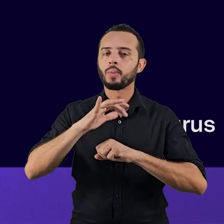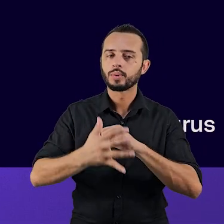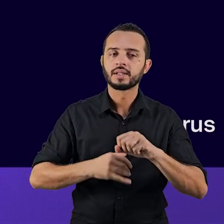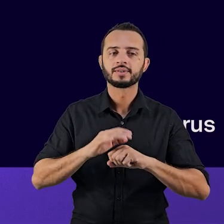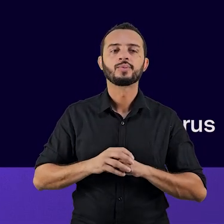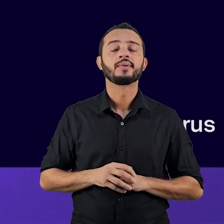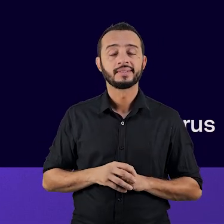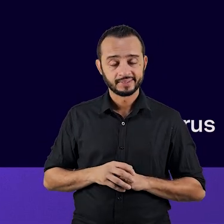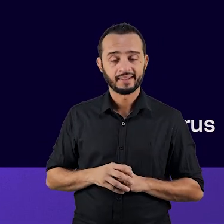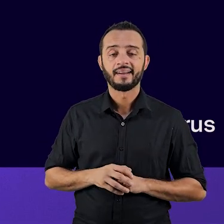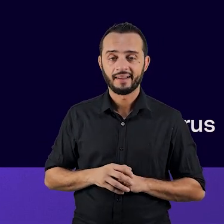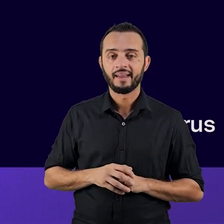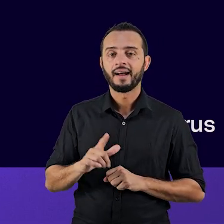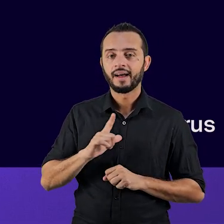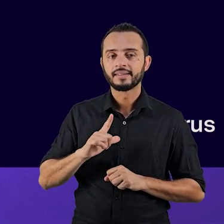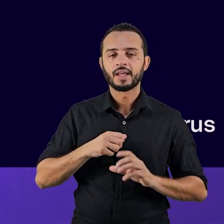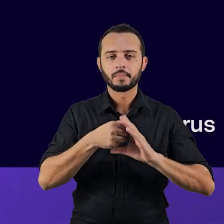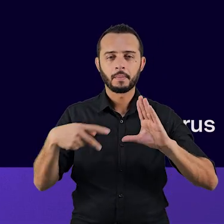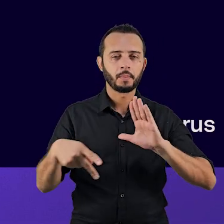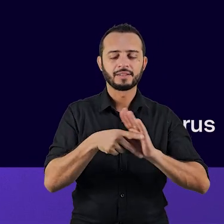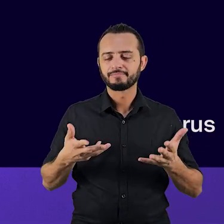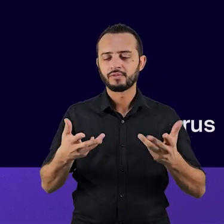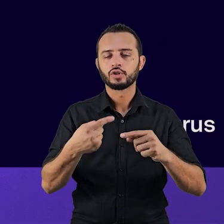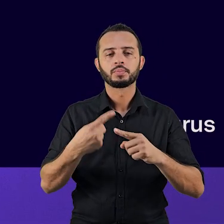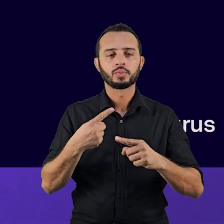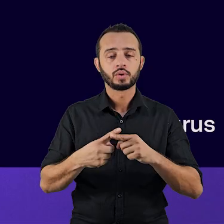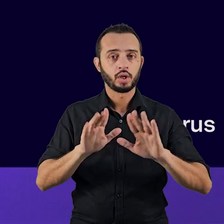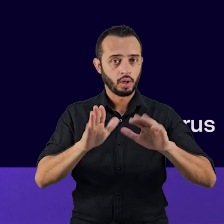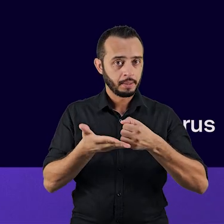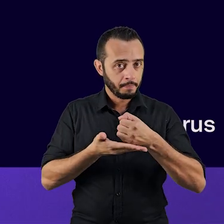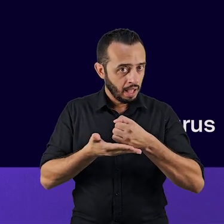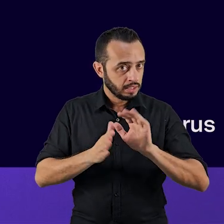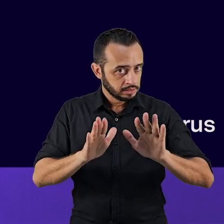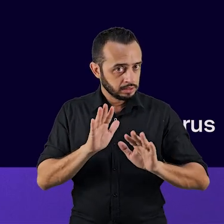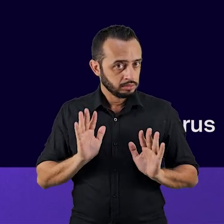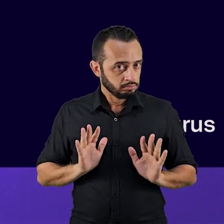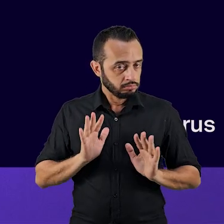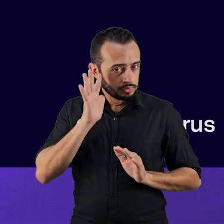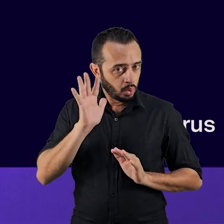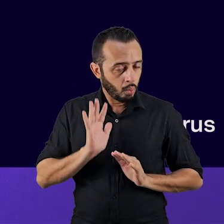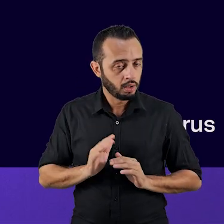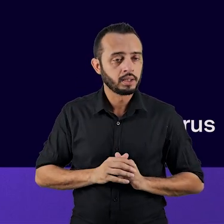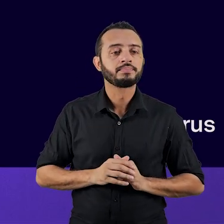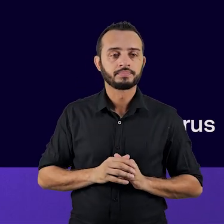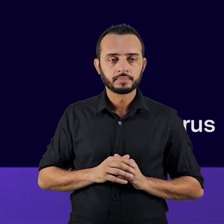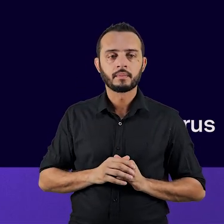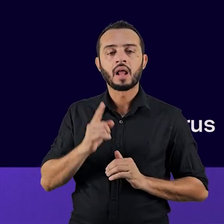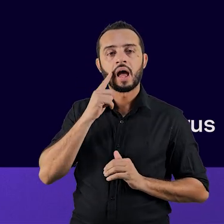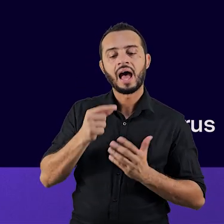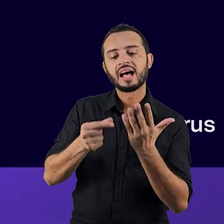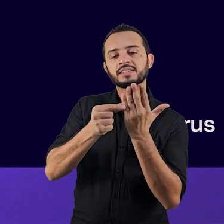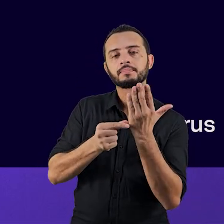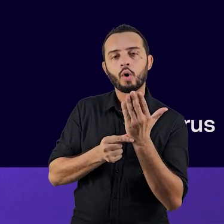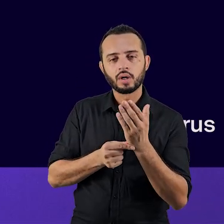quântica. A computação quântica tem uma propriedade extraordinária, porque, em princípio, tá? As portas quânticas